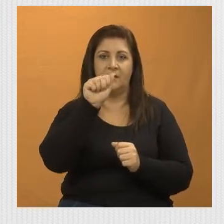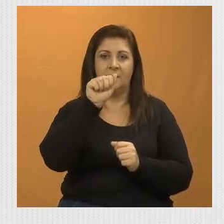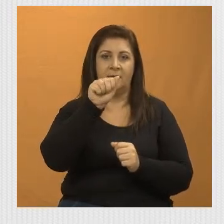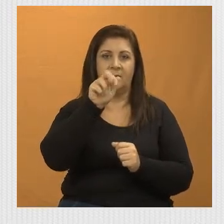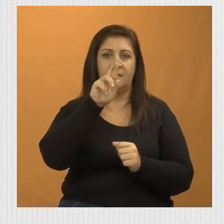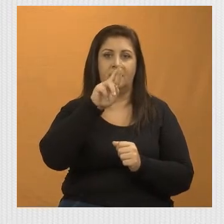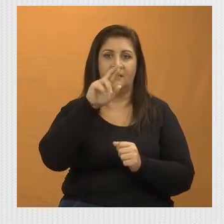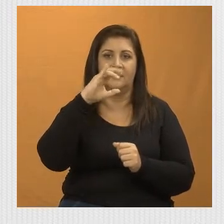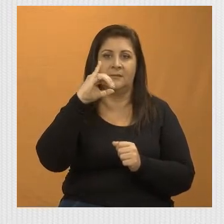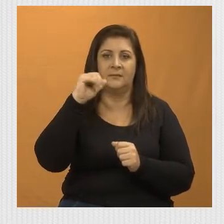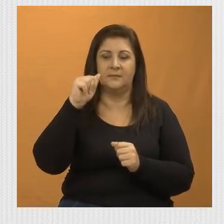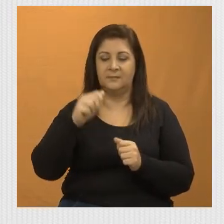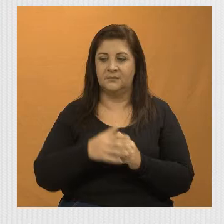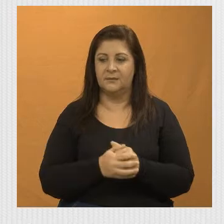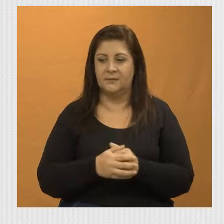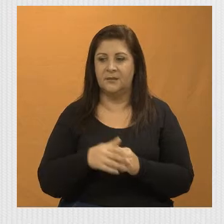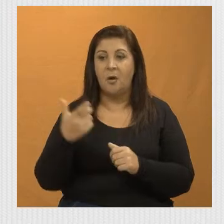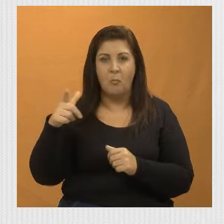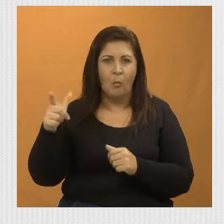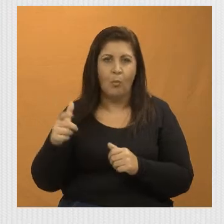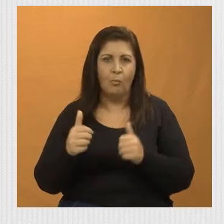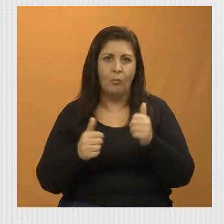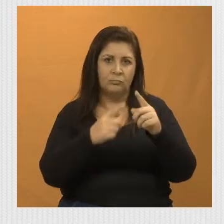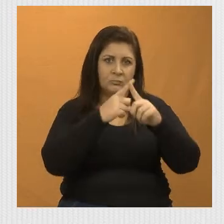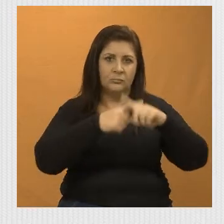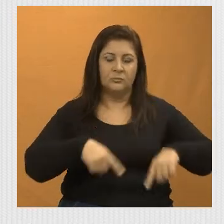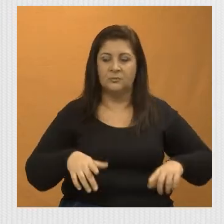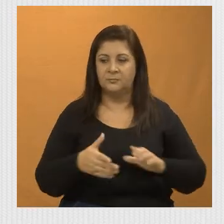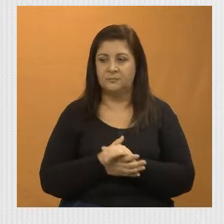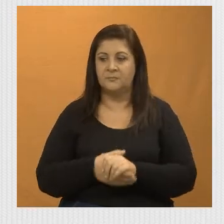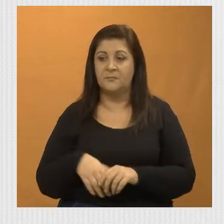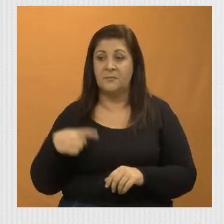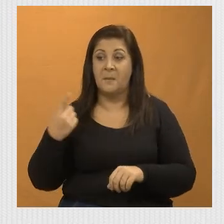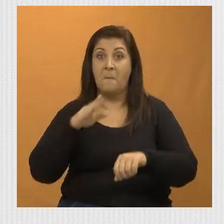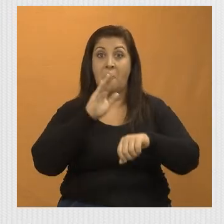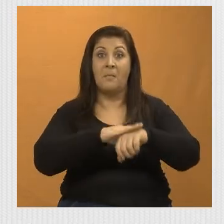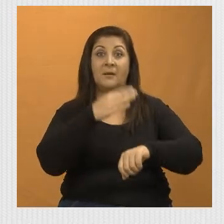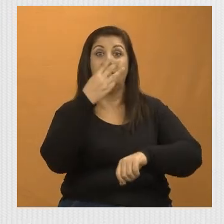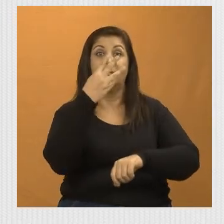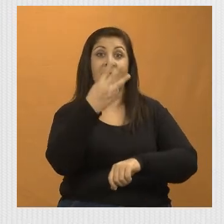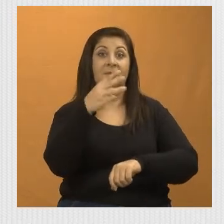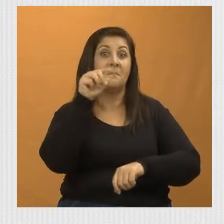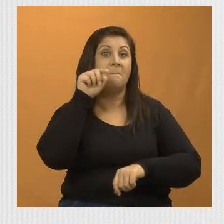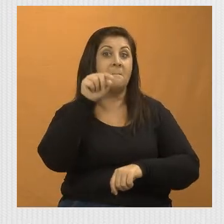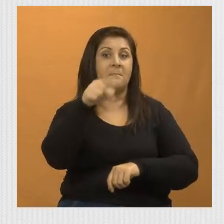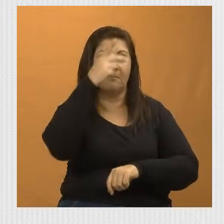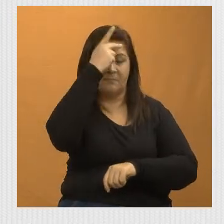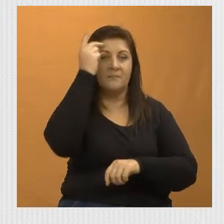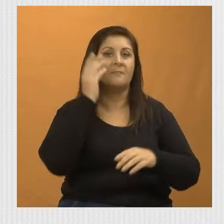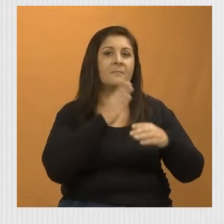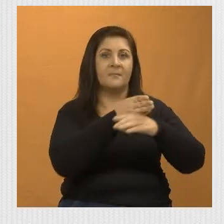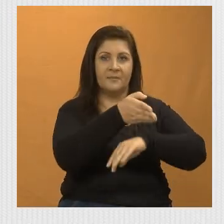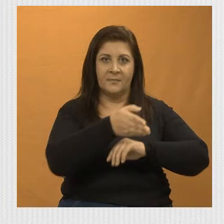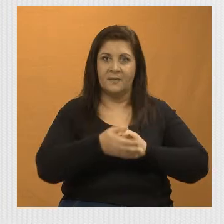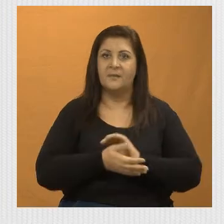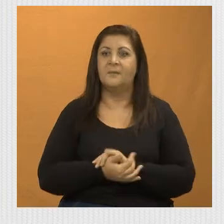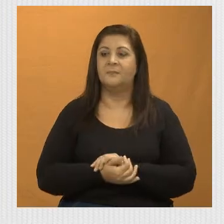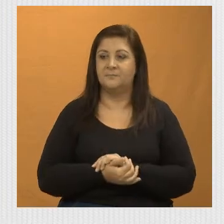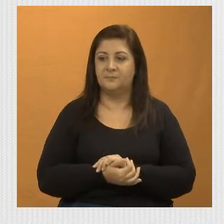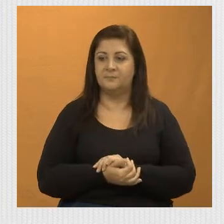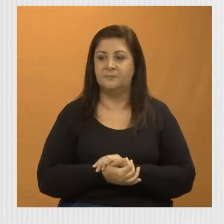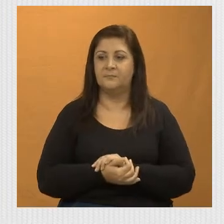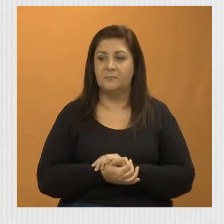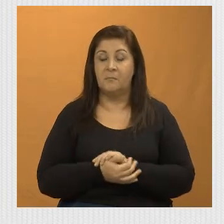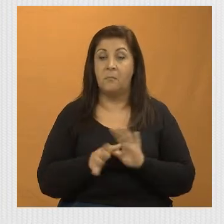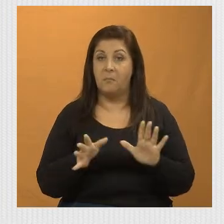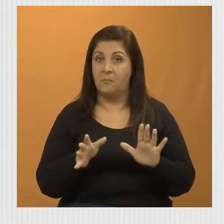Então, nós recebemos, nesse dia do jogo do Vila Garcia, mais de 3.000 pessoas no estádio, respeitando,